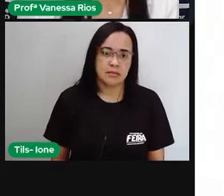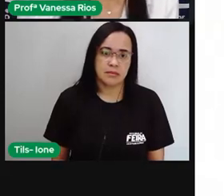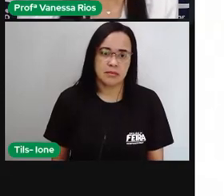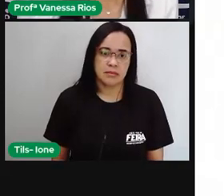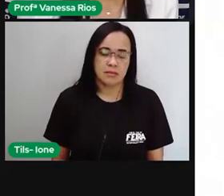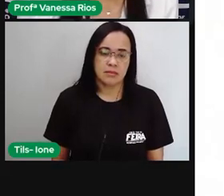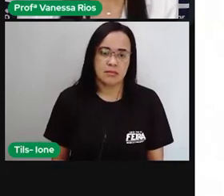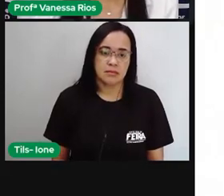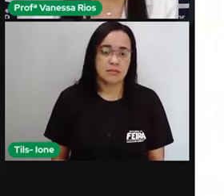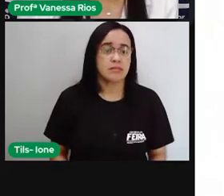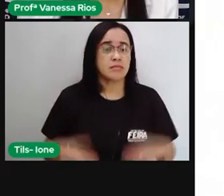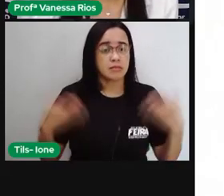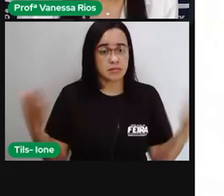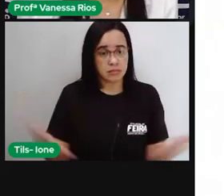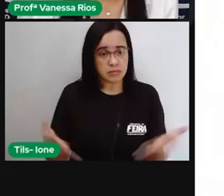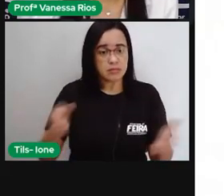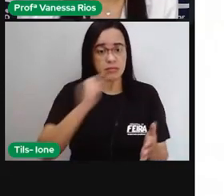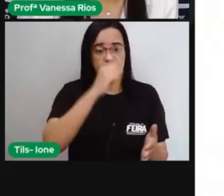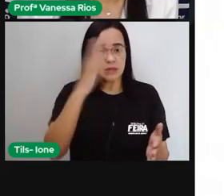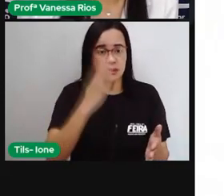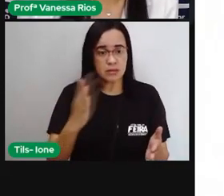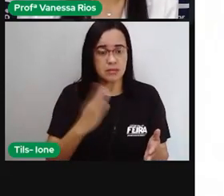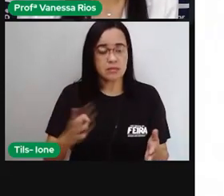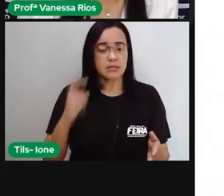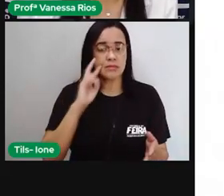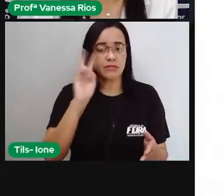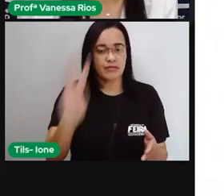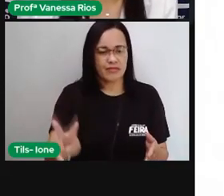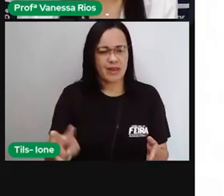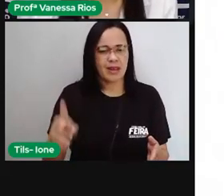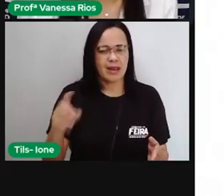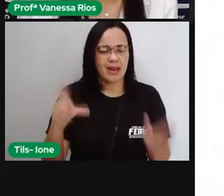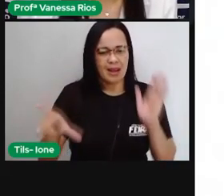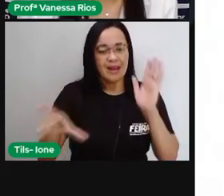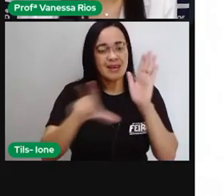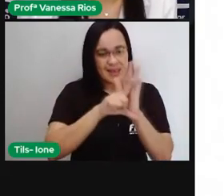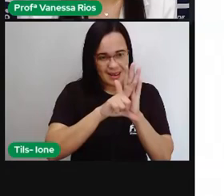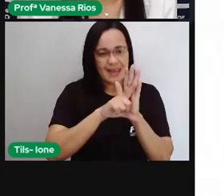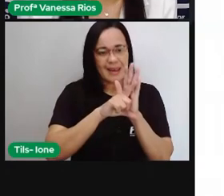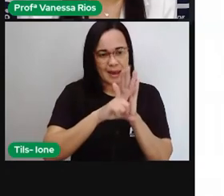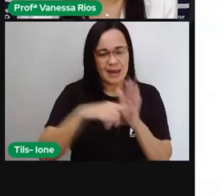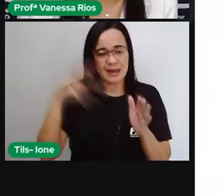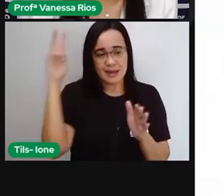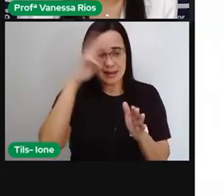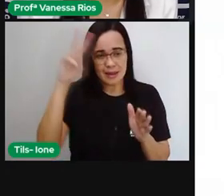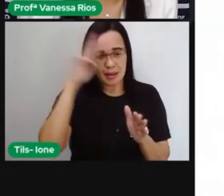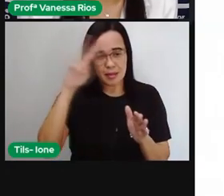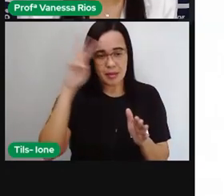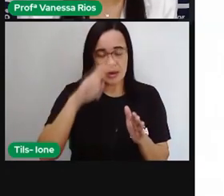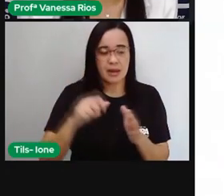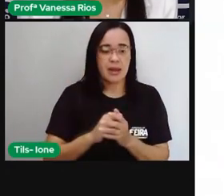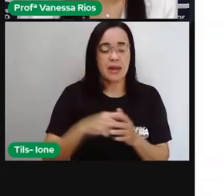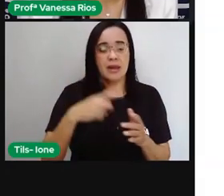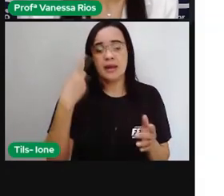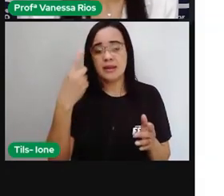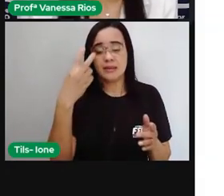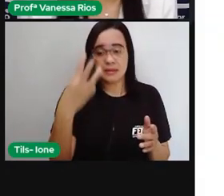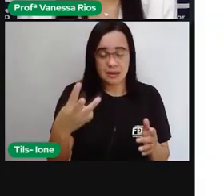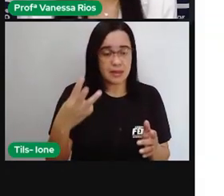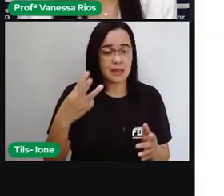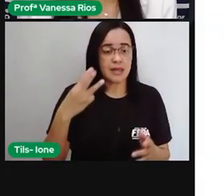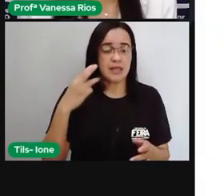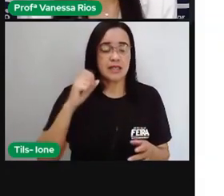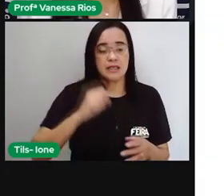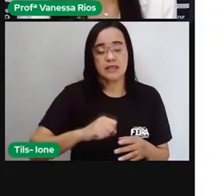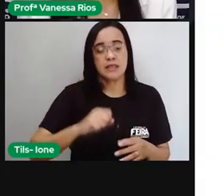E aí no Brasil, a gente observa a Lei Áurea, que foi promulgada em 13 de maio de 1888, quando